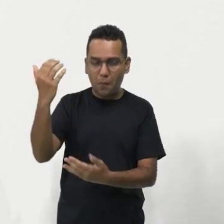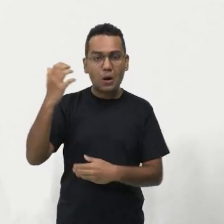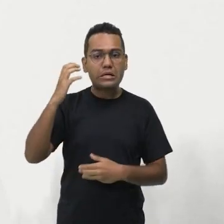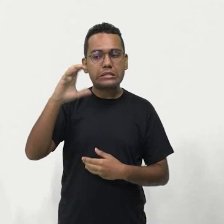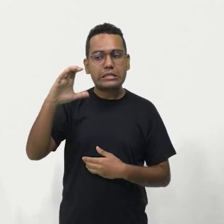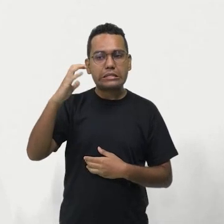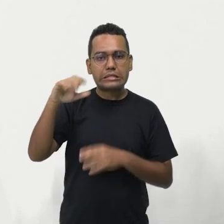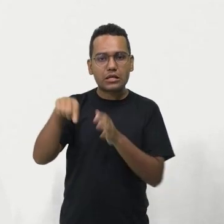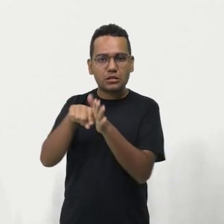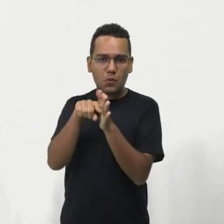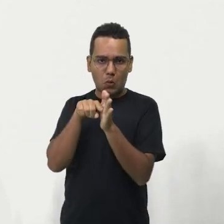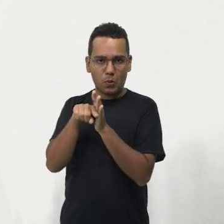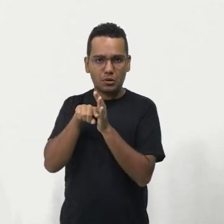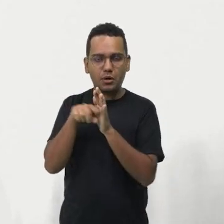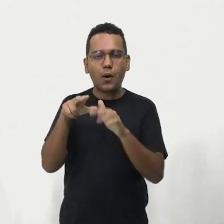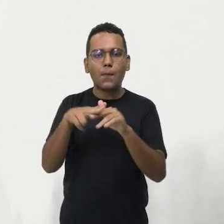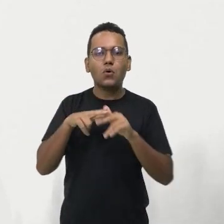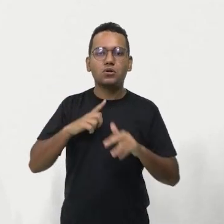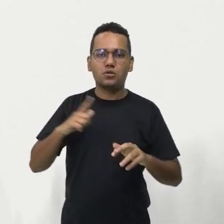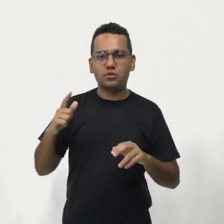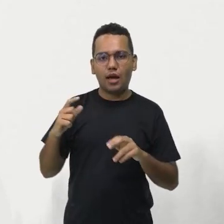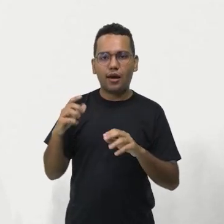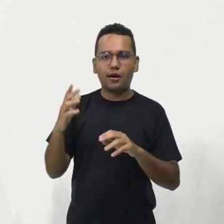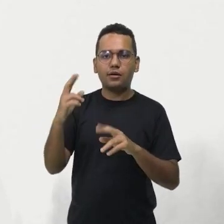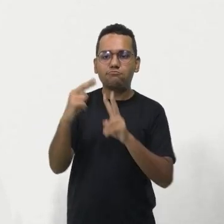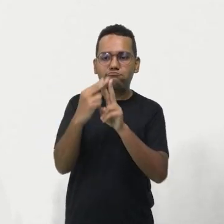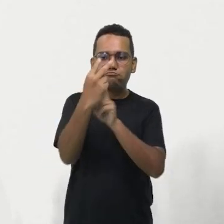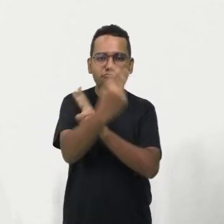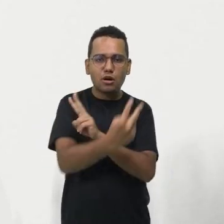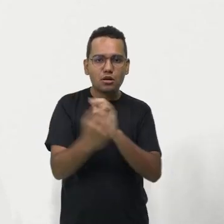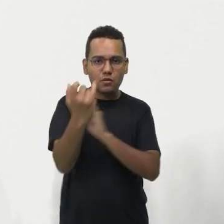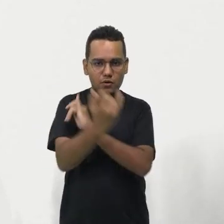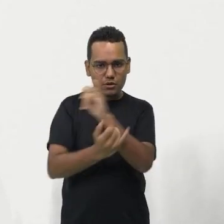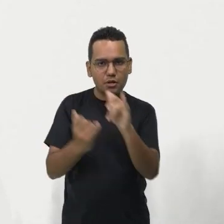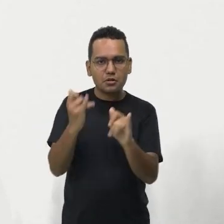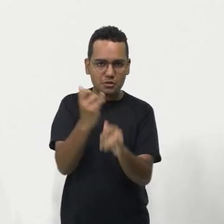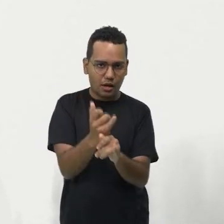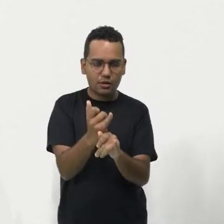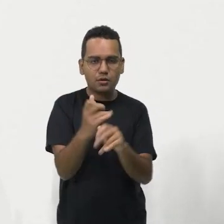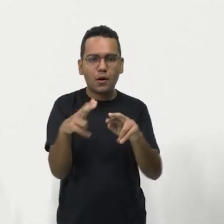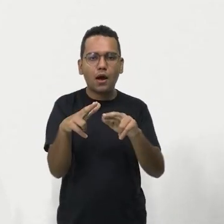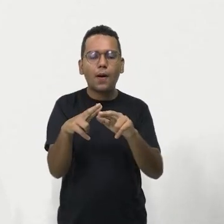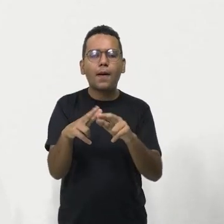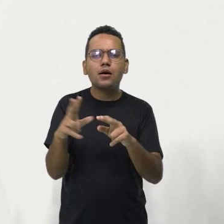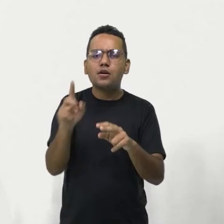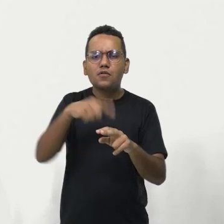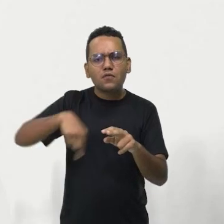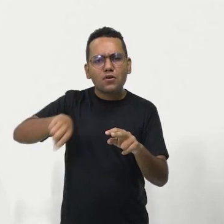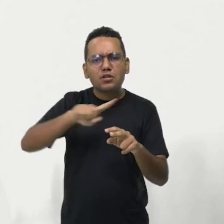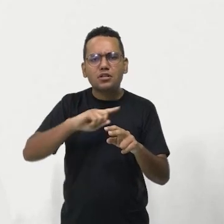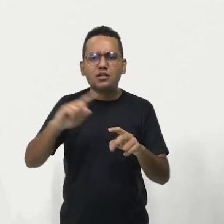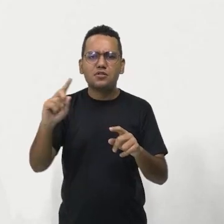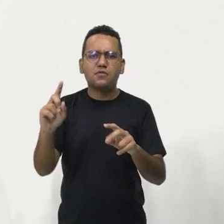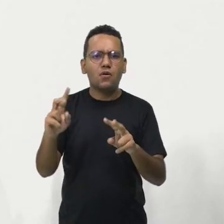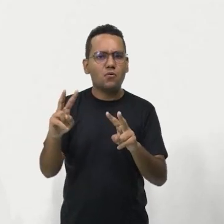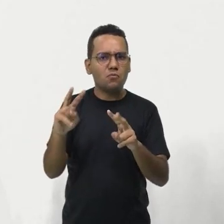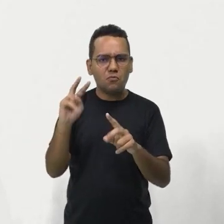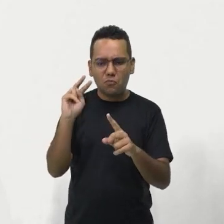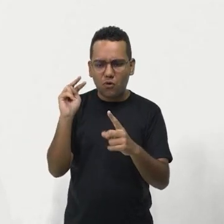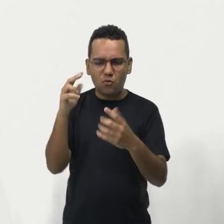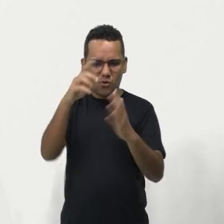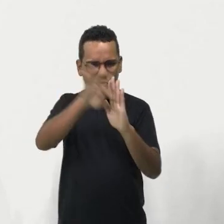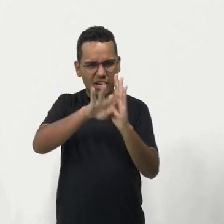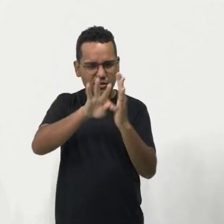ela se encontra em meio virtual, ou seja, na internet. E percebam que, por ser